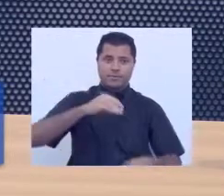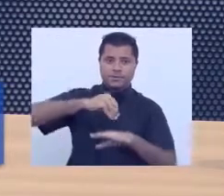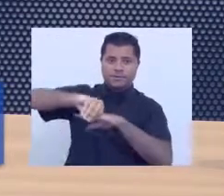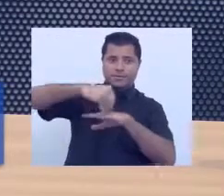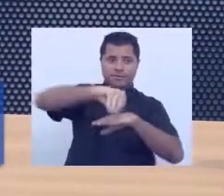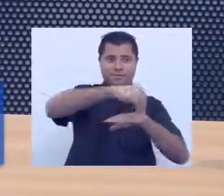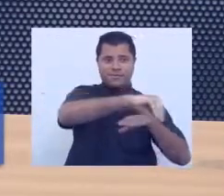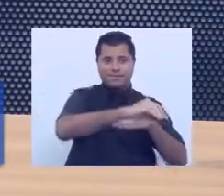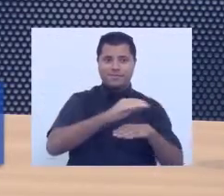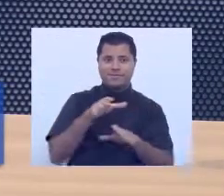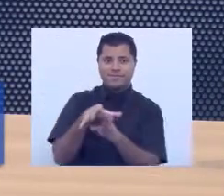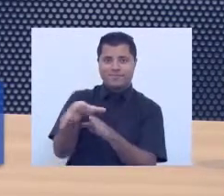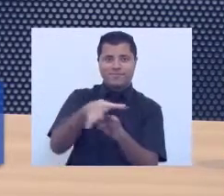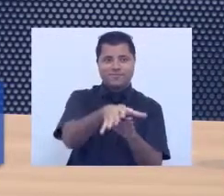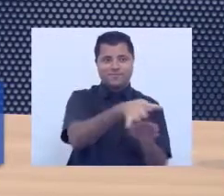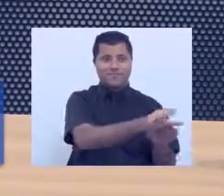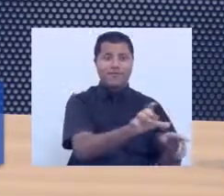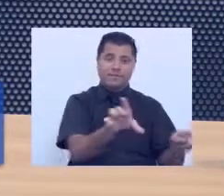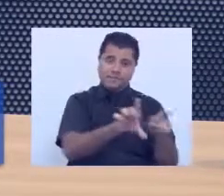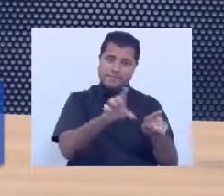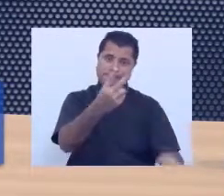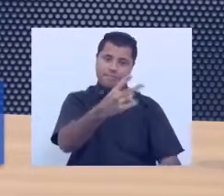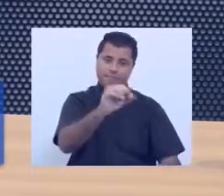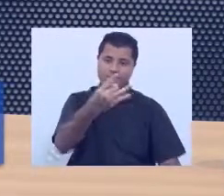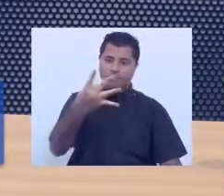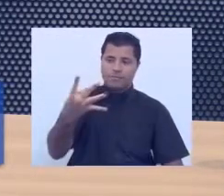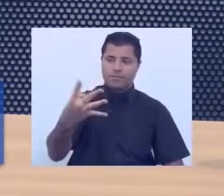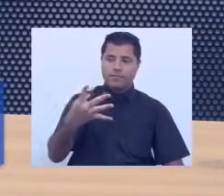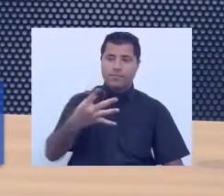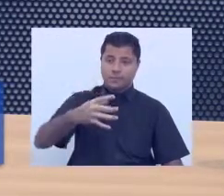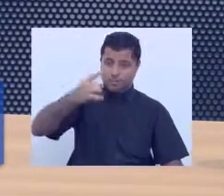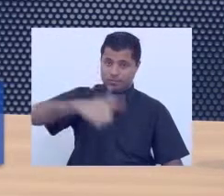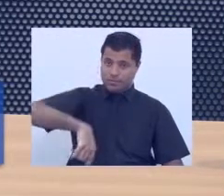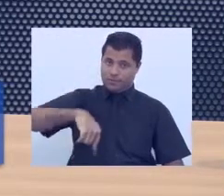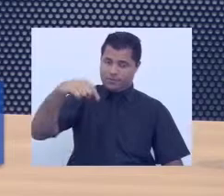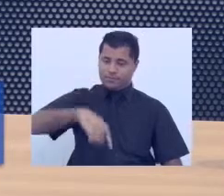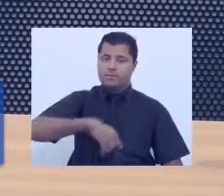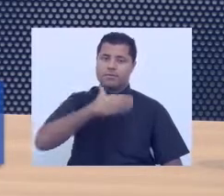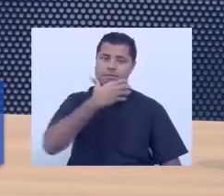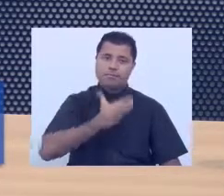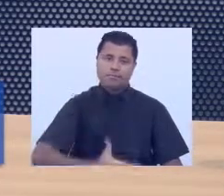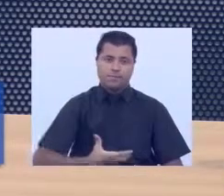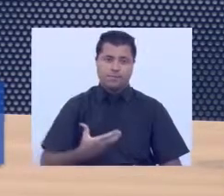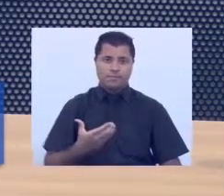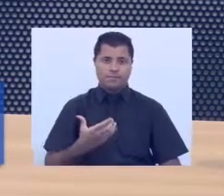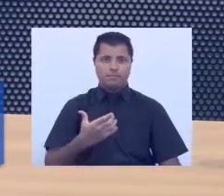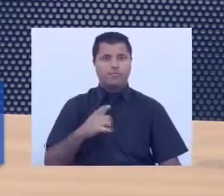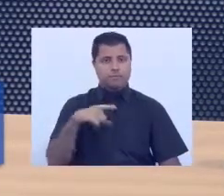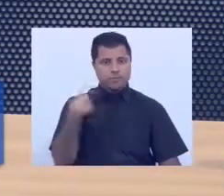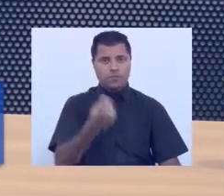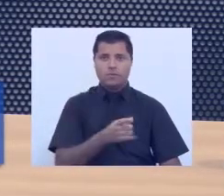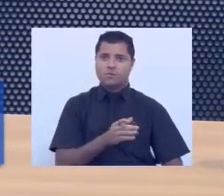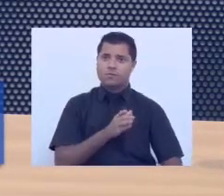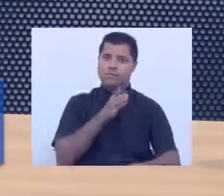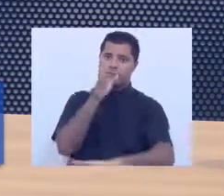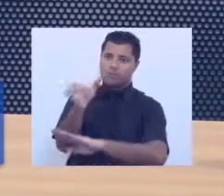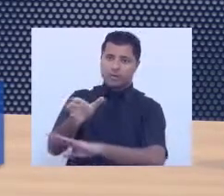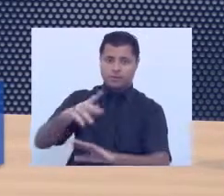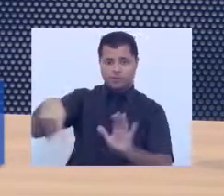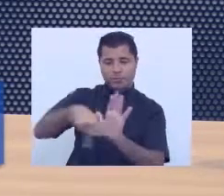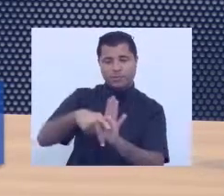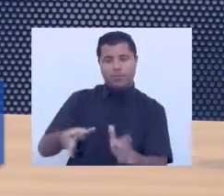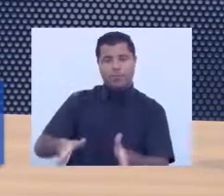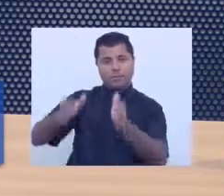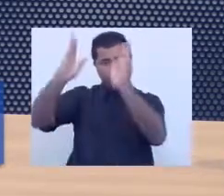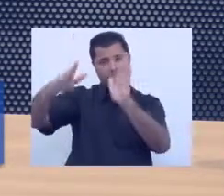E também este ano nós vamos estar, se Deus quiser, agora em dezembro, estaremos indo para uma sede própria, prédio próprio